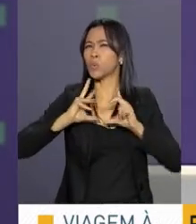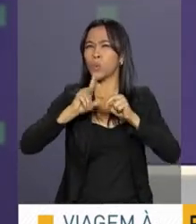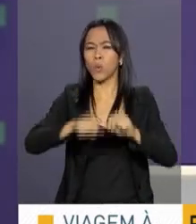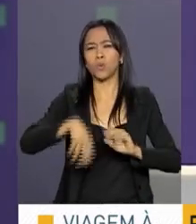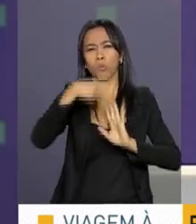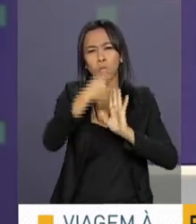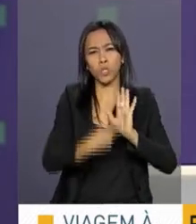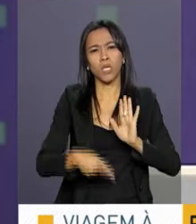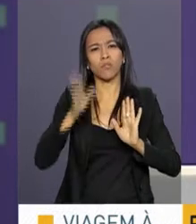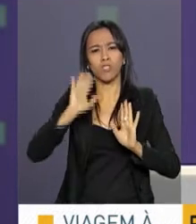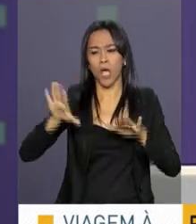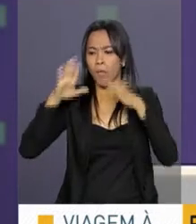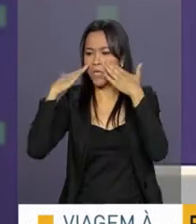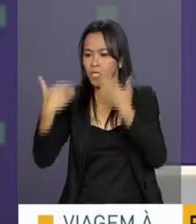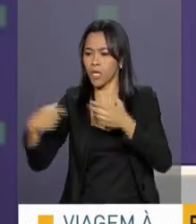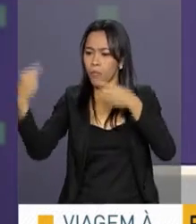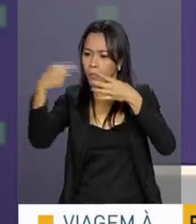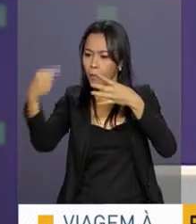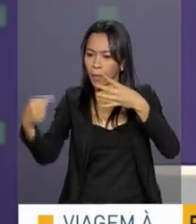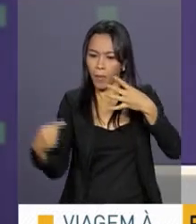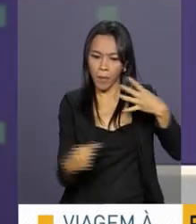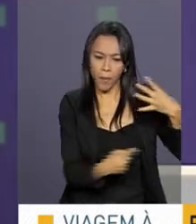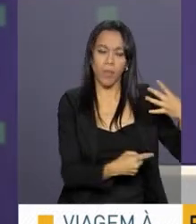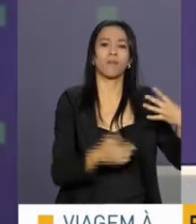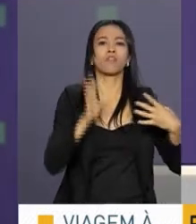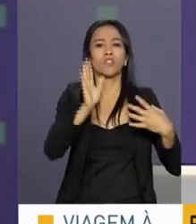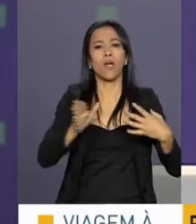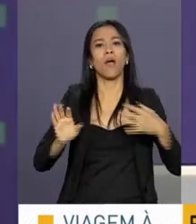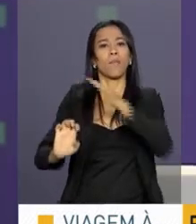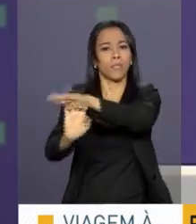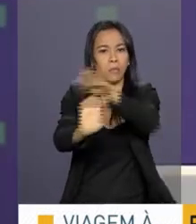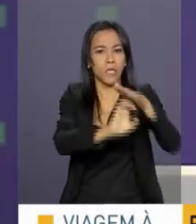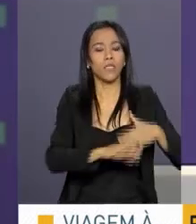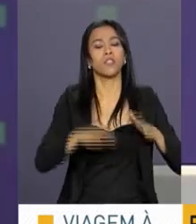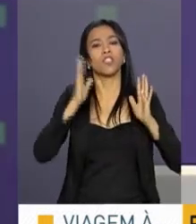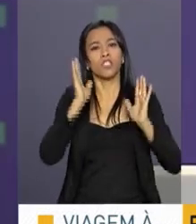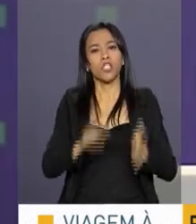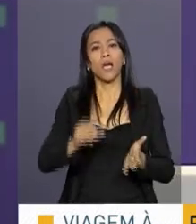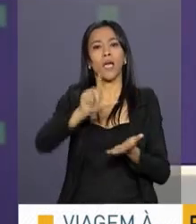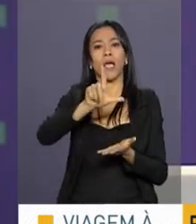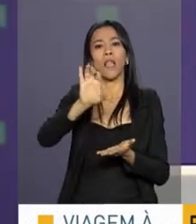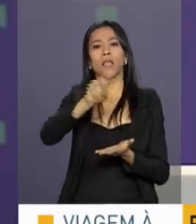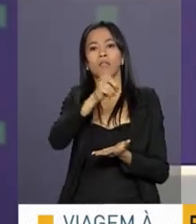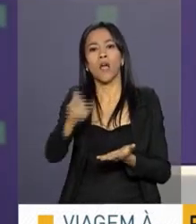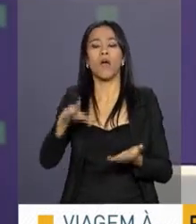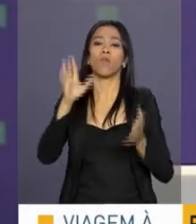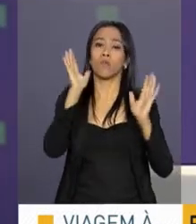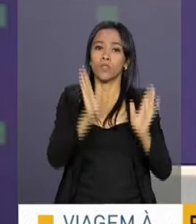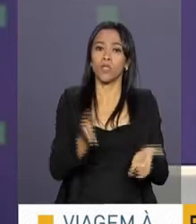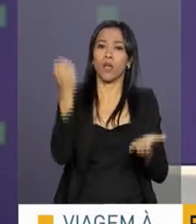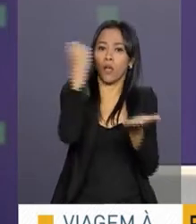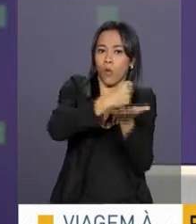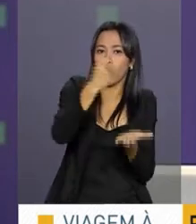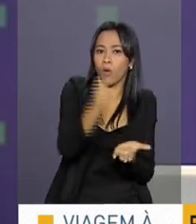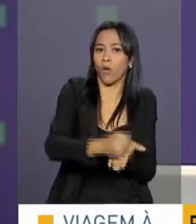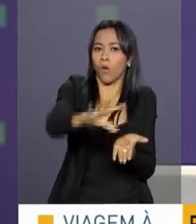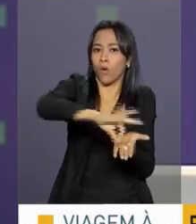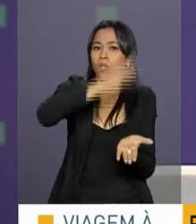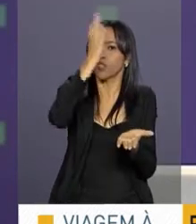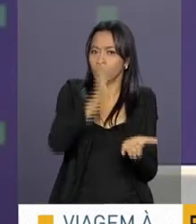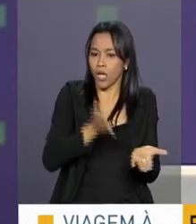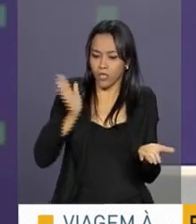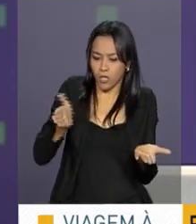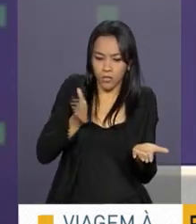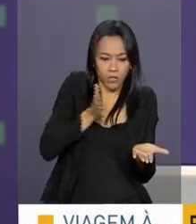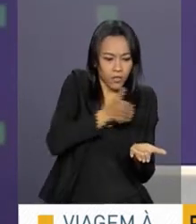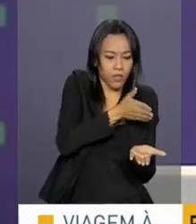nós já oferecemos à iniciativa privada, que já foram leiloados, os contratos já foram assinados, eles estão